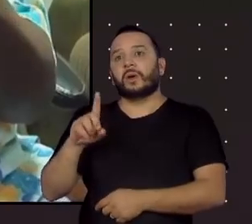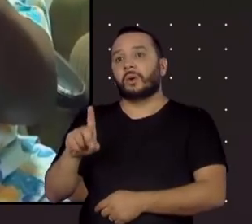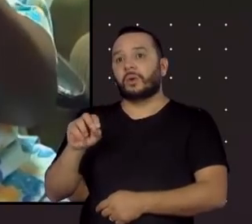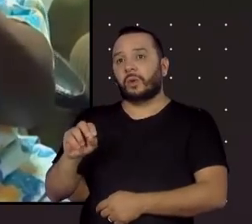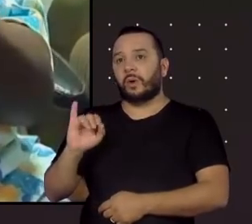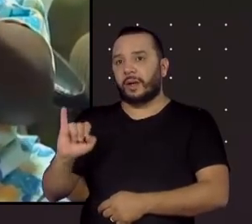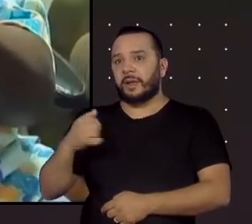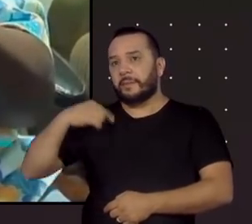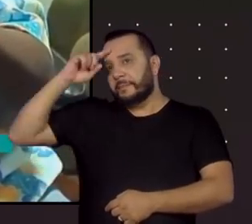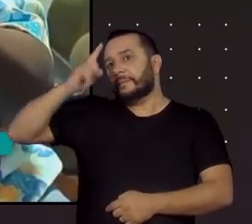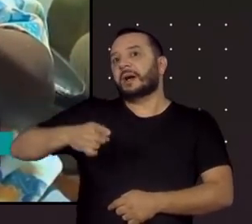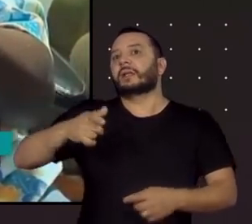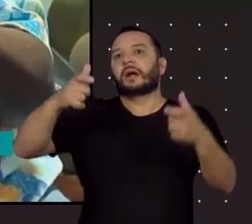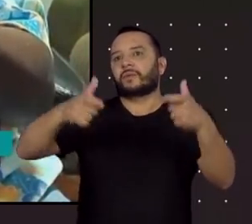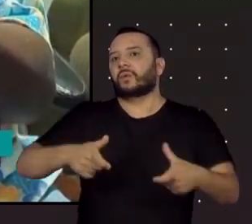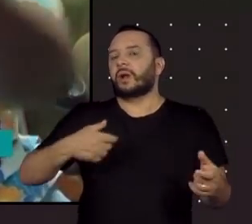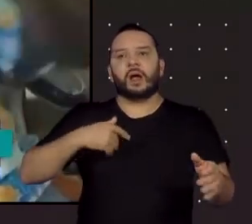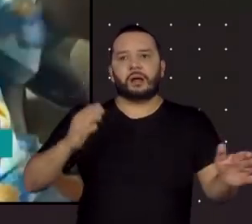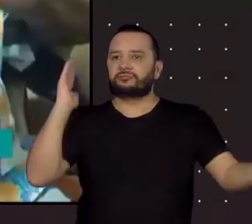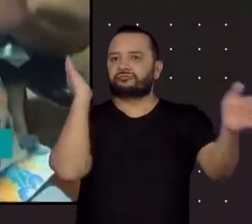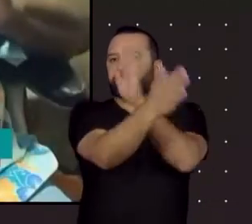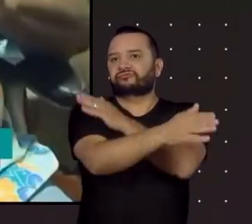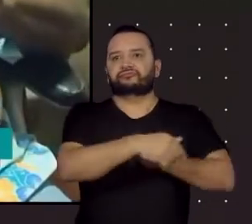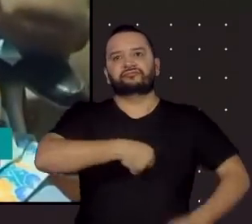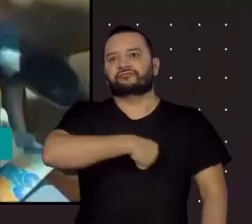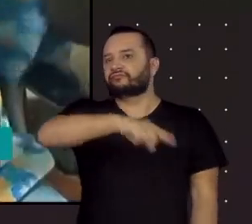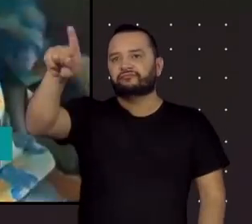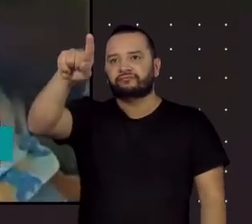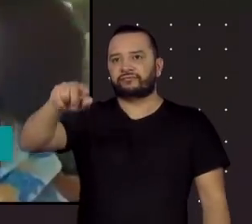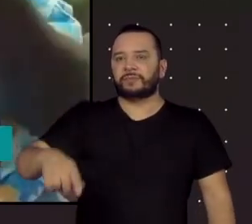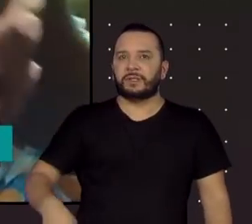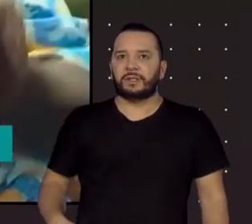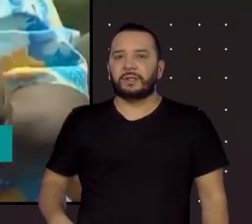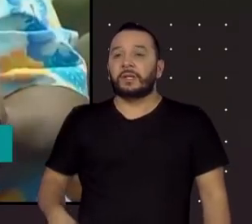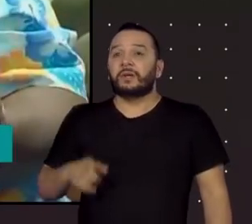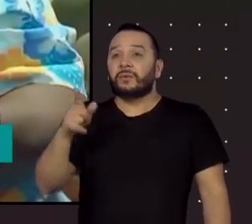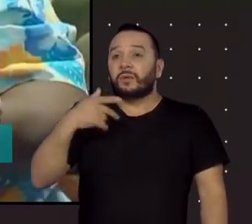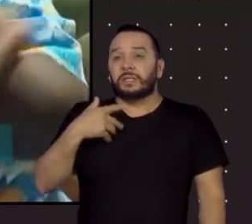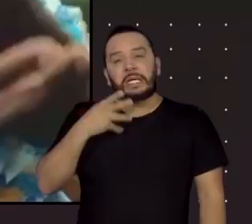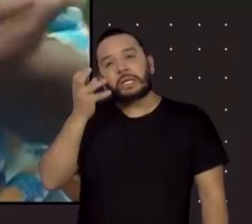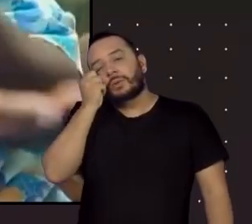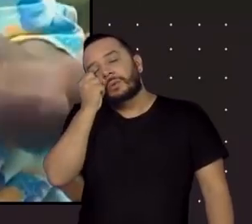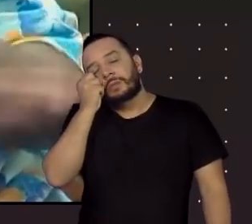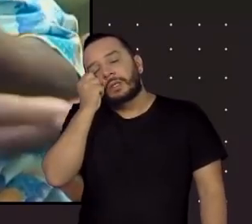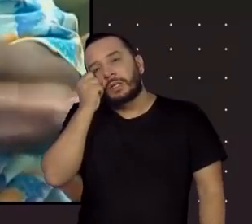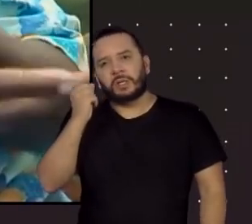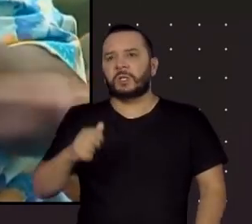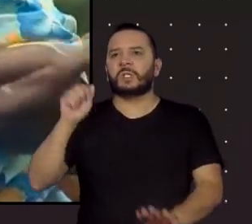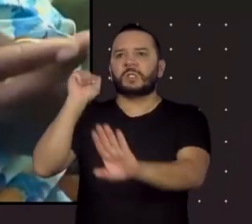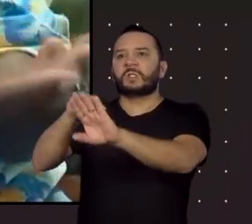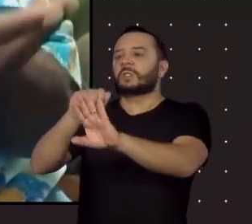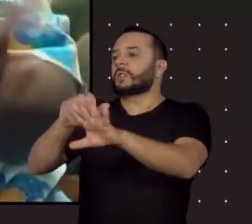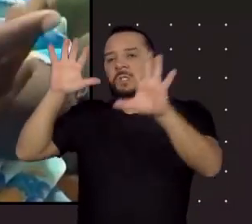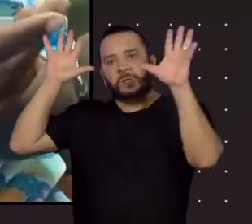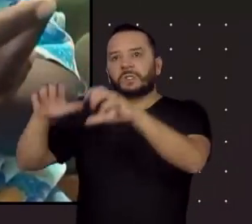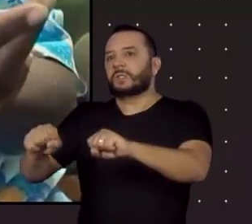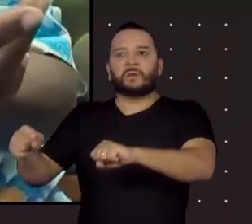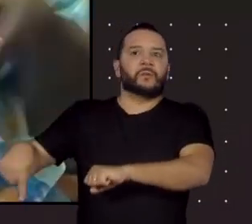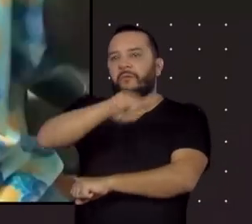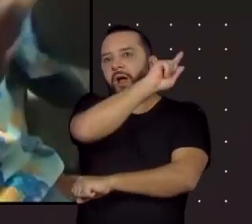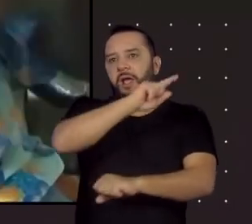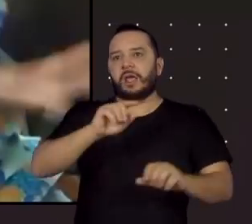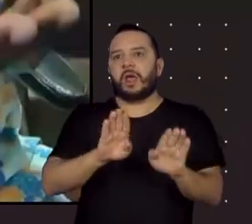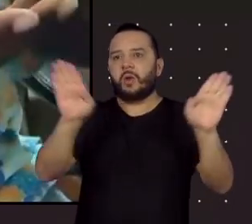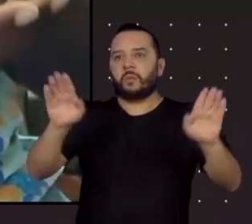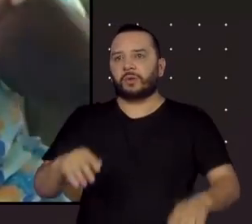tem hora e nem dia. Você está dormindo, o cara chega na porta e diz, daqui a 1 hora no aeroporto.